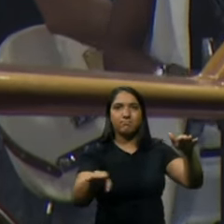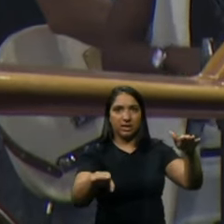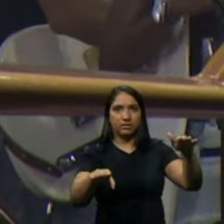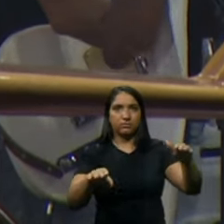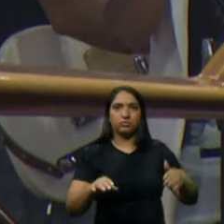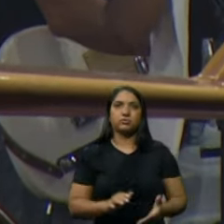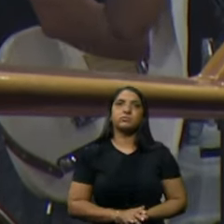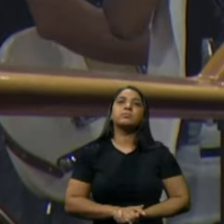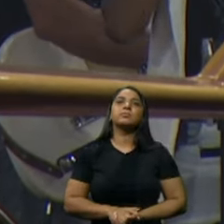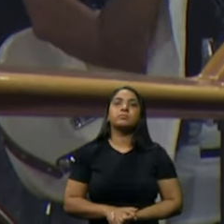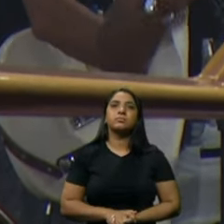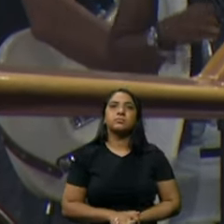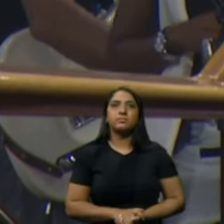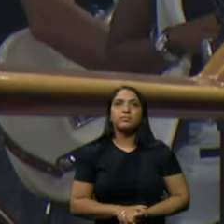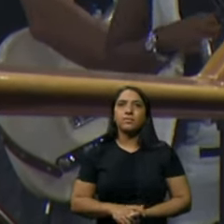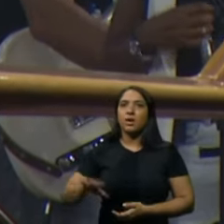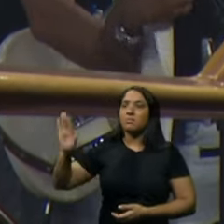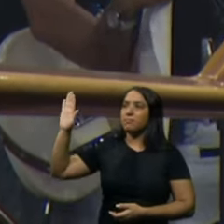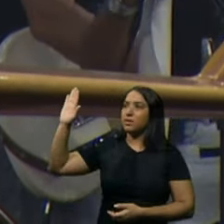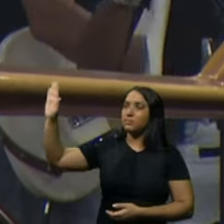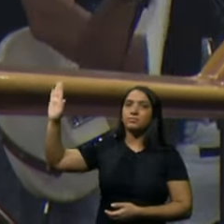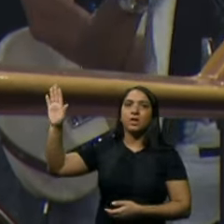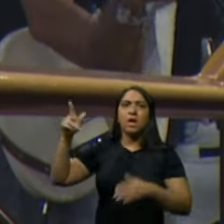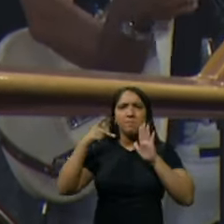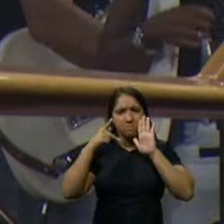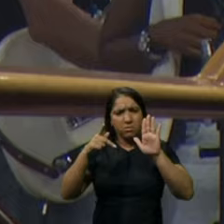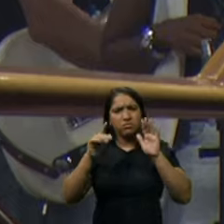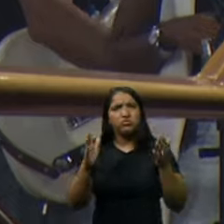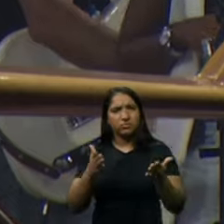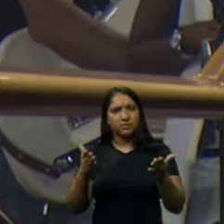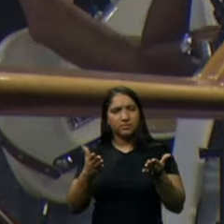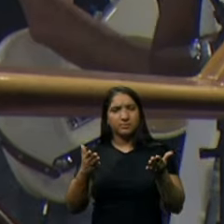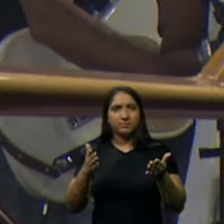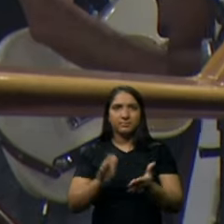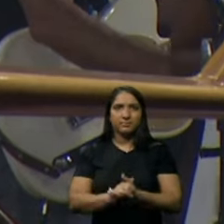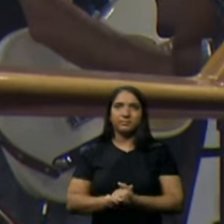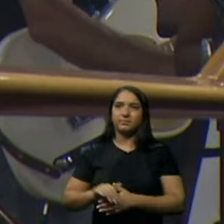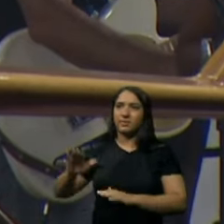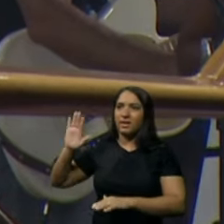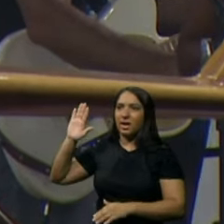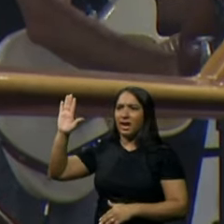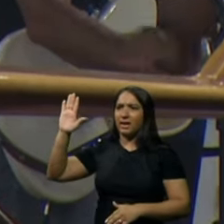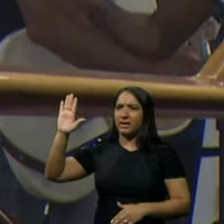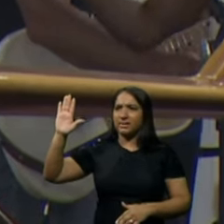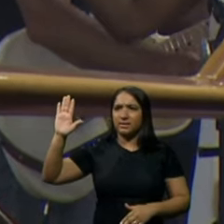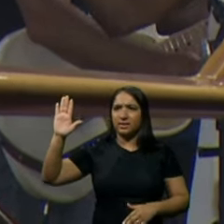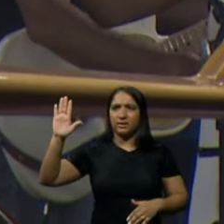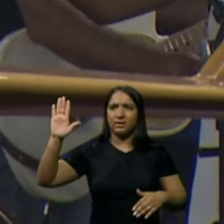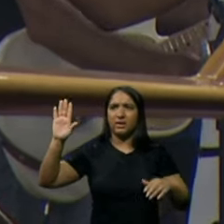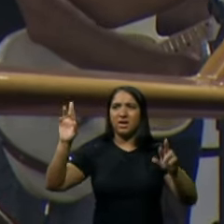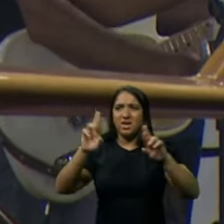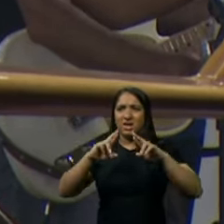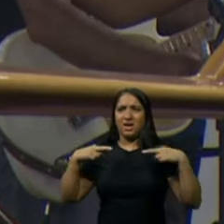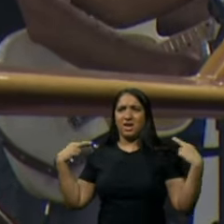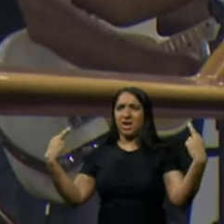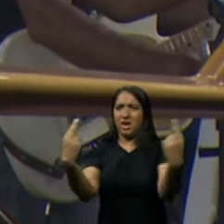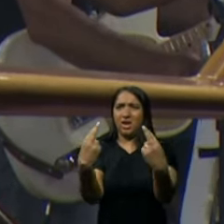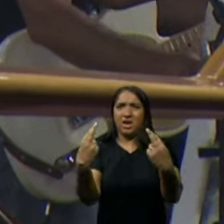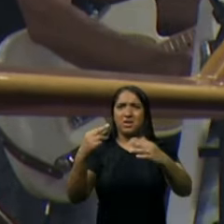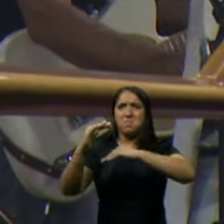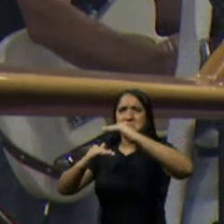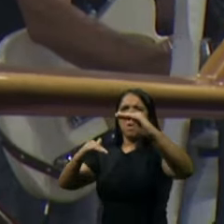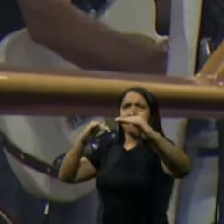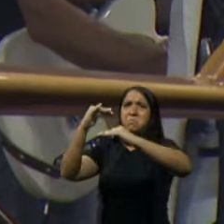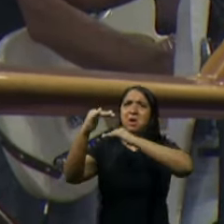quem tem diamante para as paredes assim profetiza comigo aqui ó a largar de Estacas para o